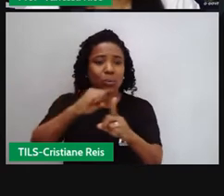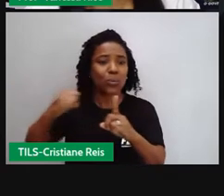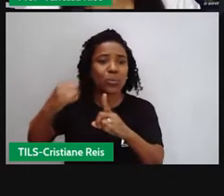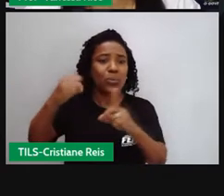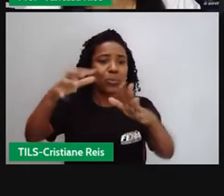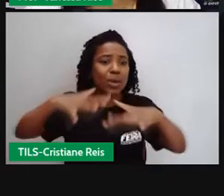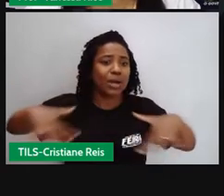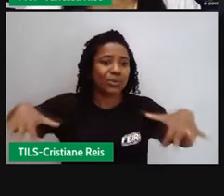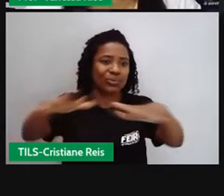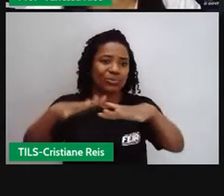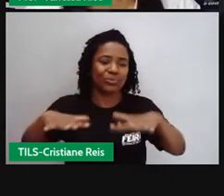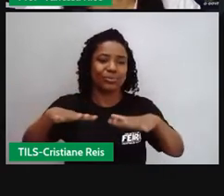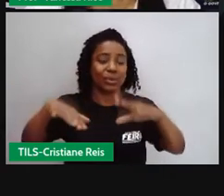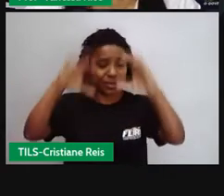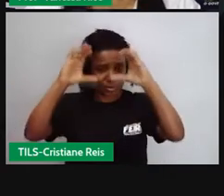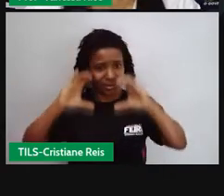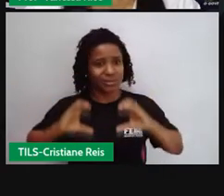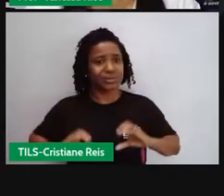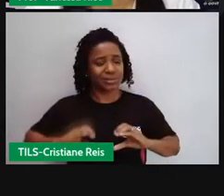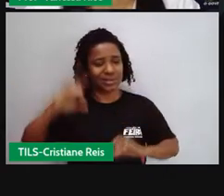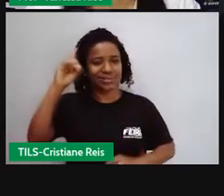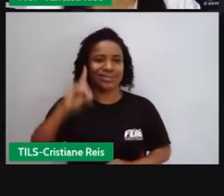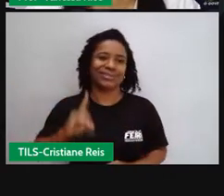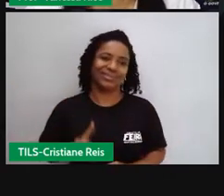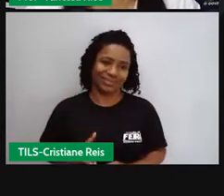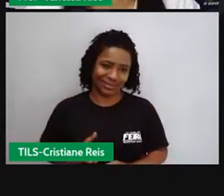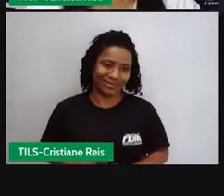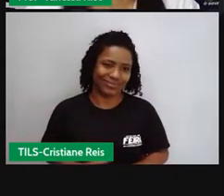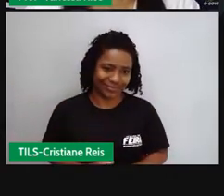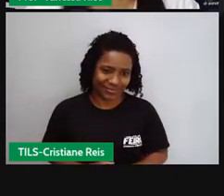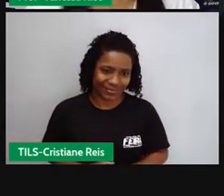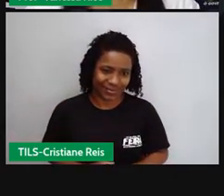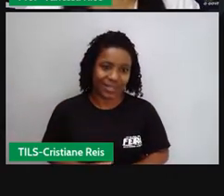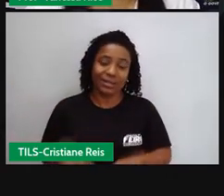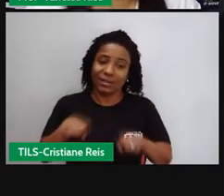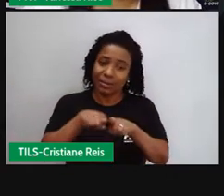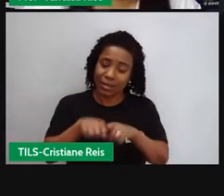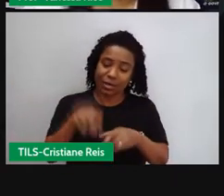também às outras ações que a gente precisa desempenhar como cidadã.